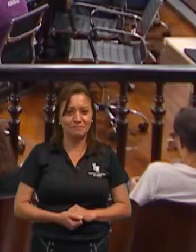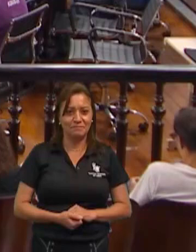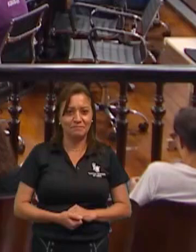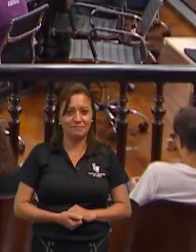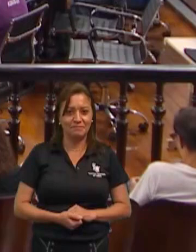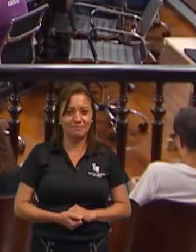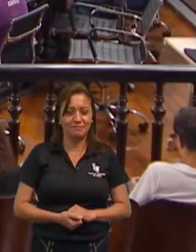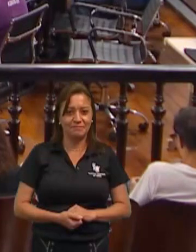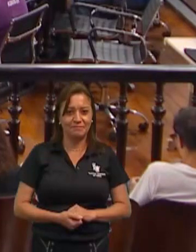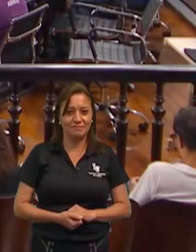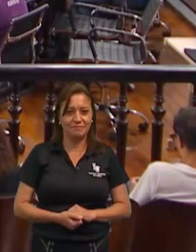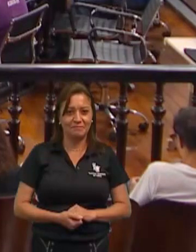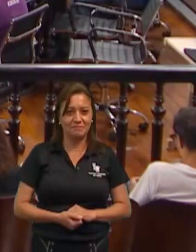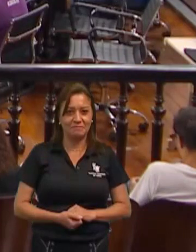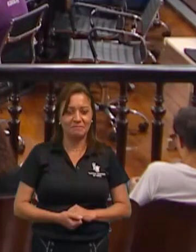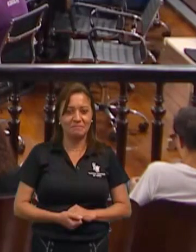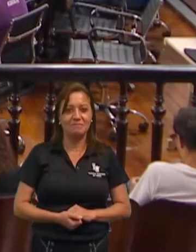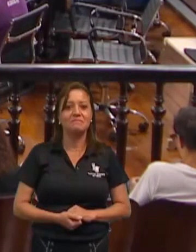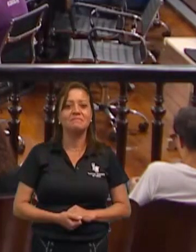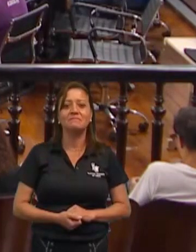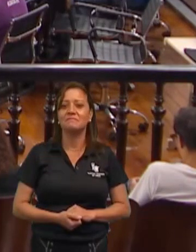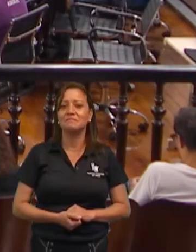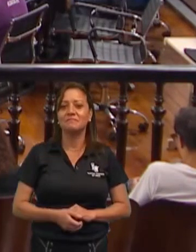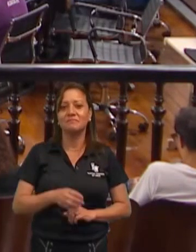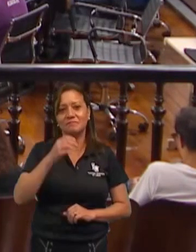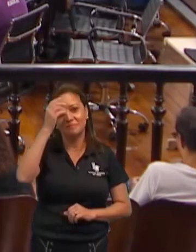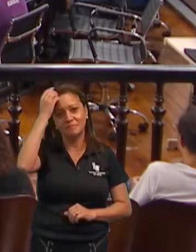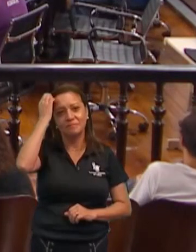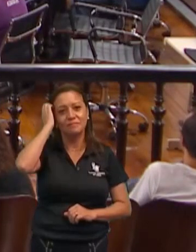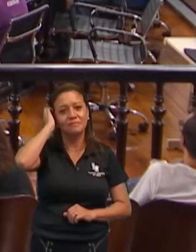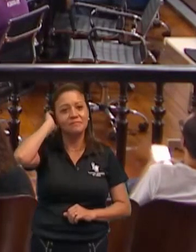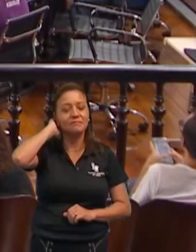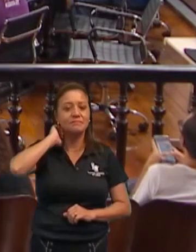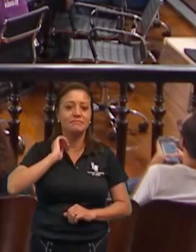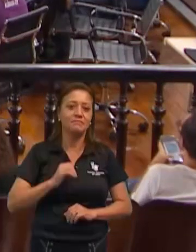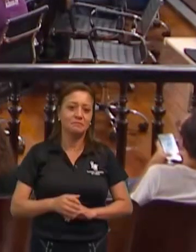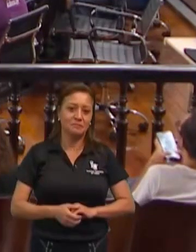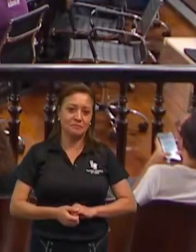Acho que não. Mas, se eu tiver direito, deixa os 15.